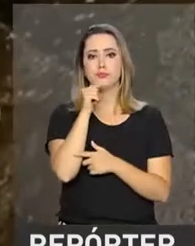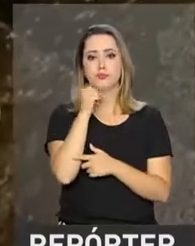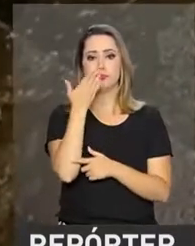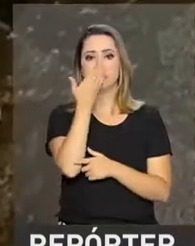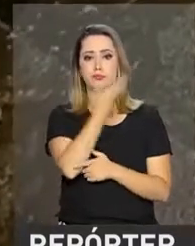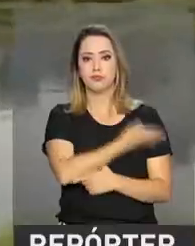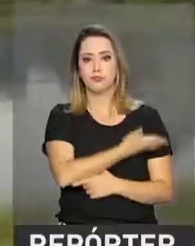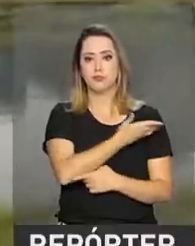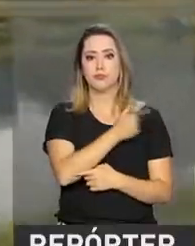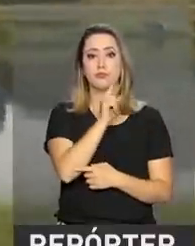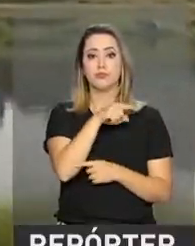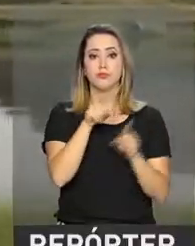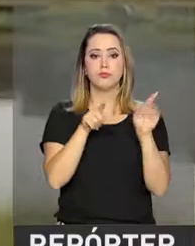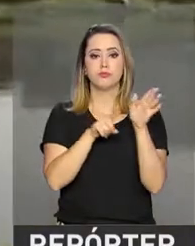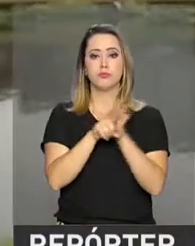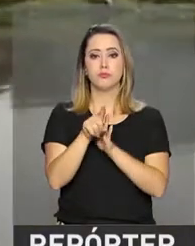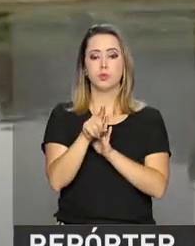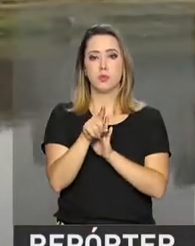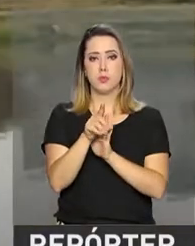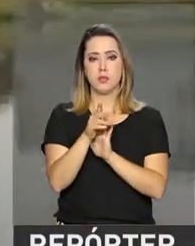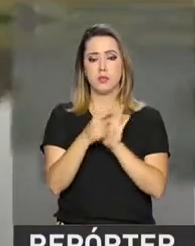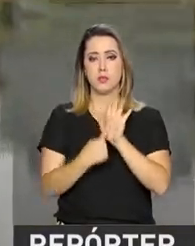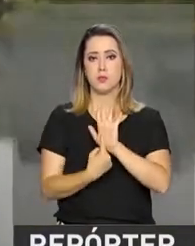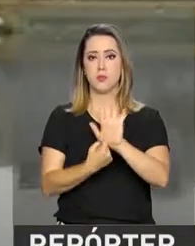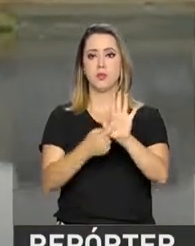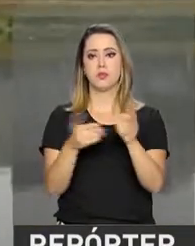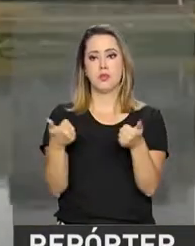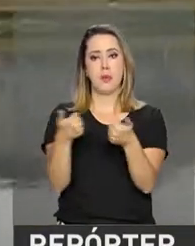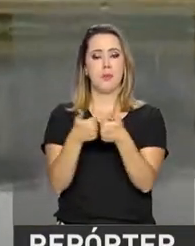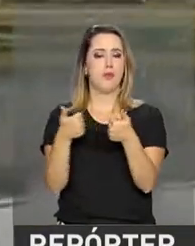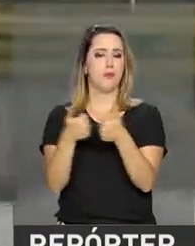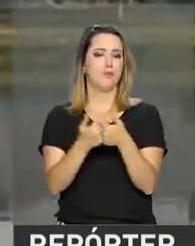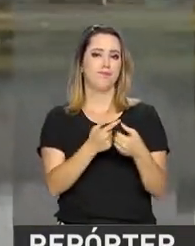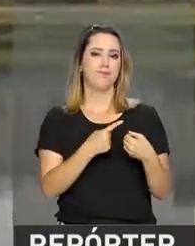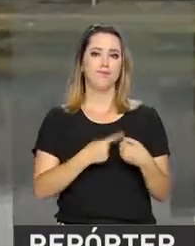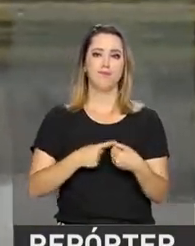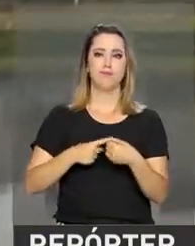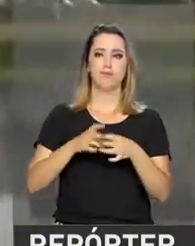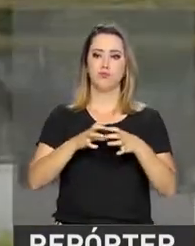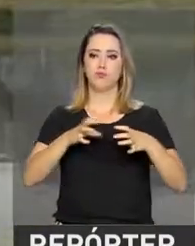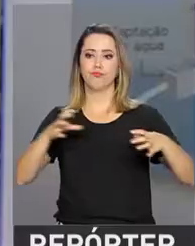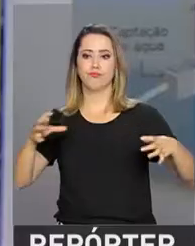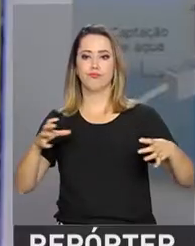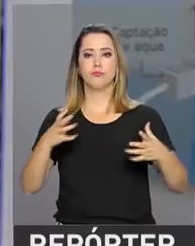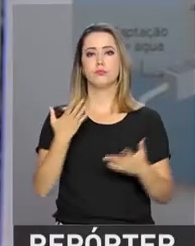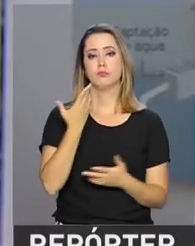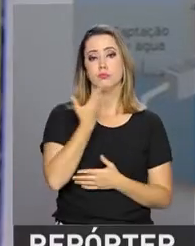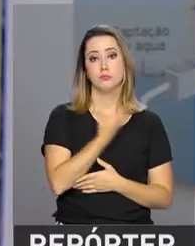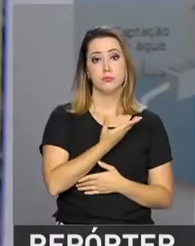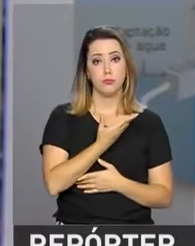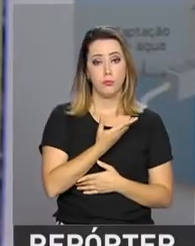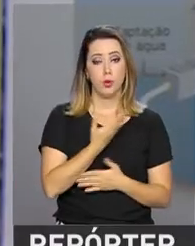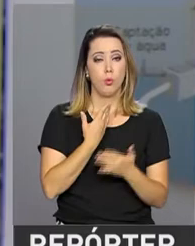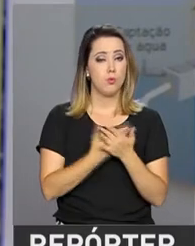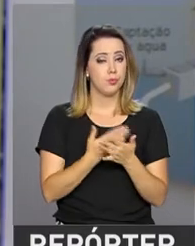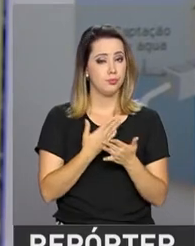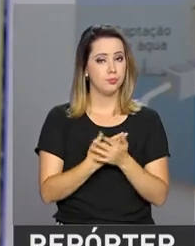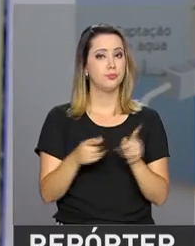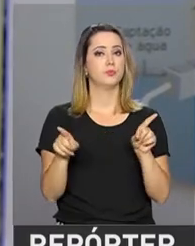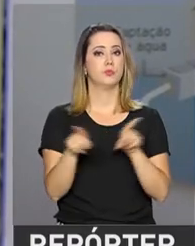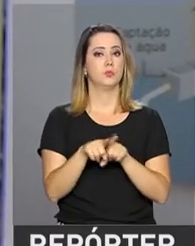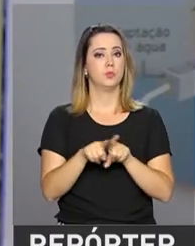Atlas Esgotos, estão concentrados próximos aos grandes centros urbanos. Segundo o estudo,